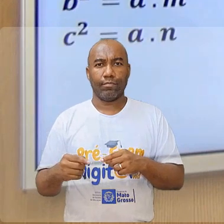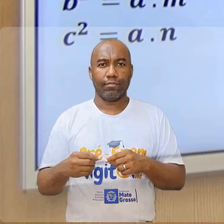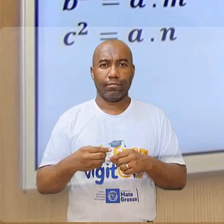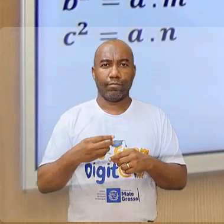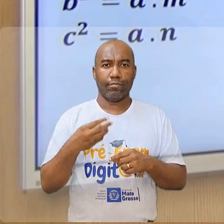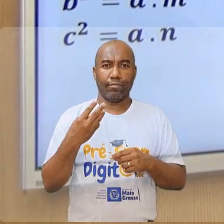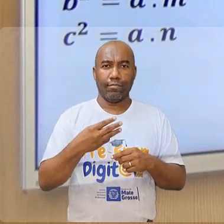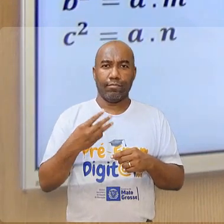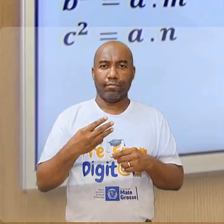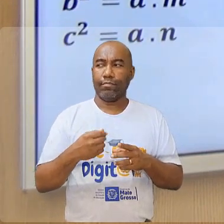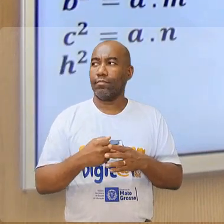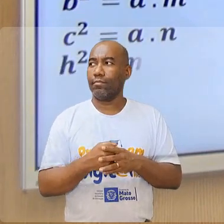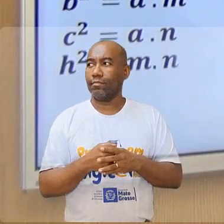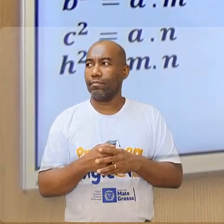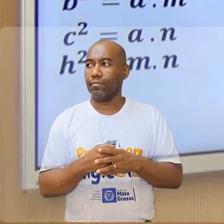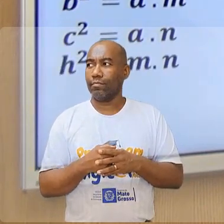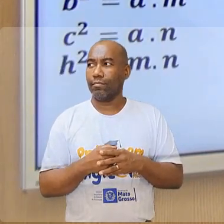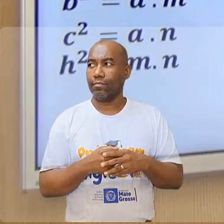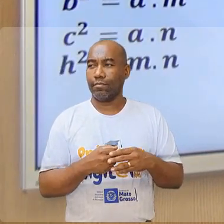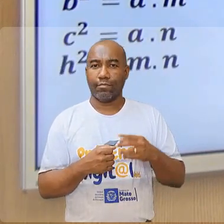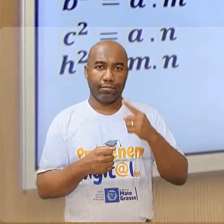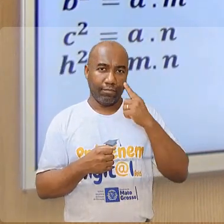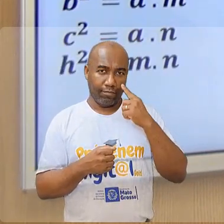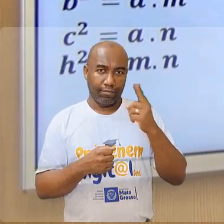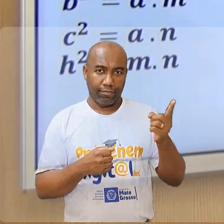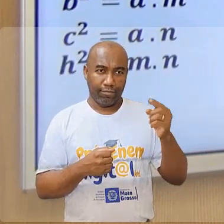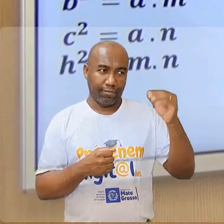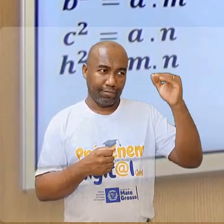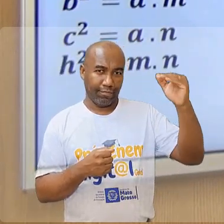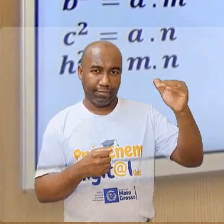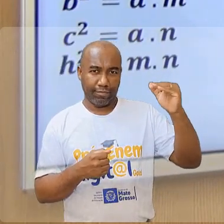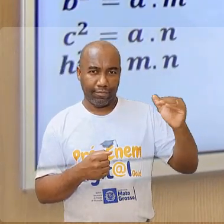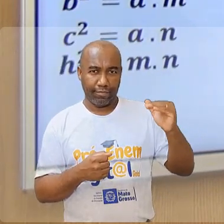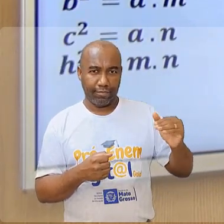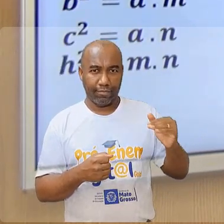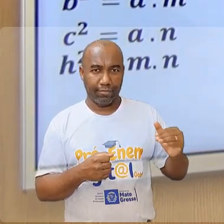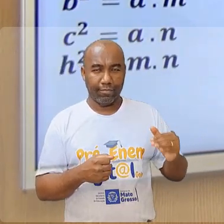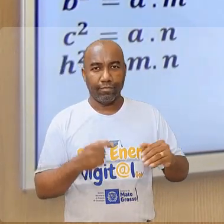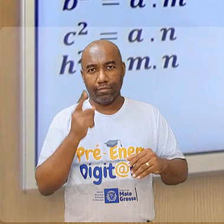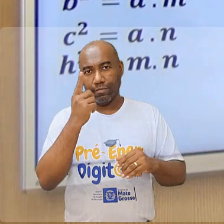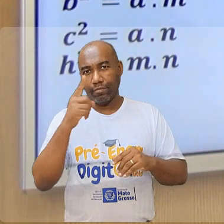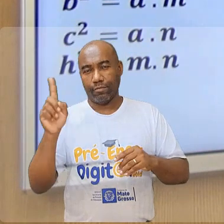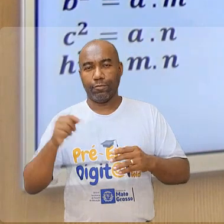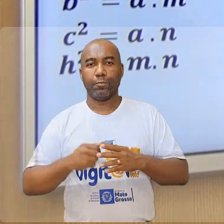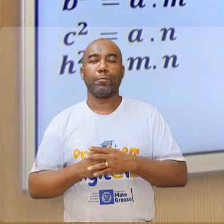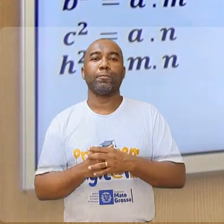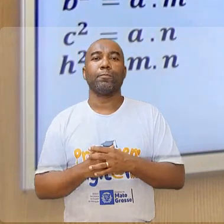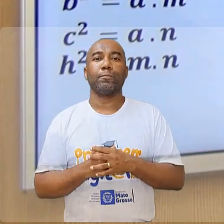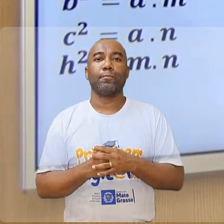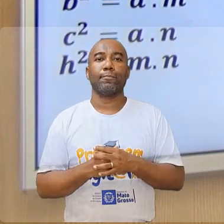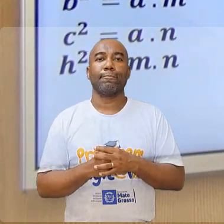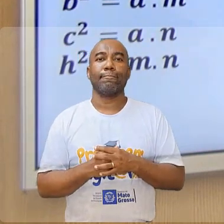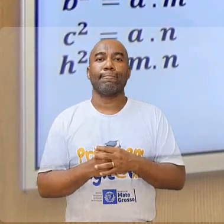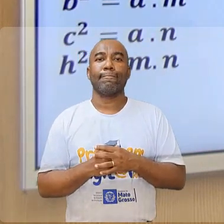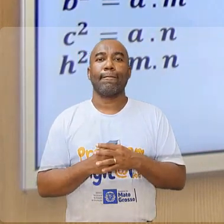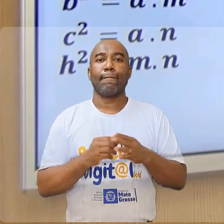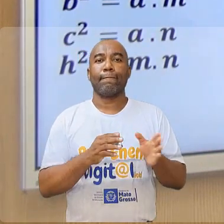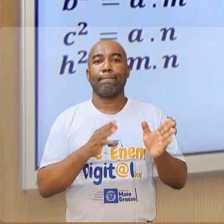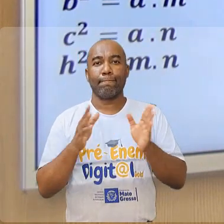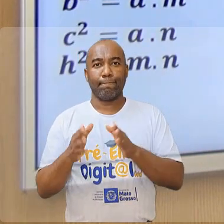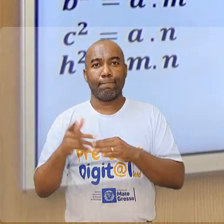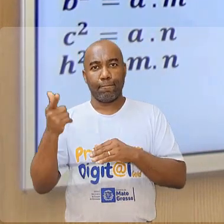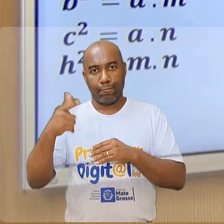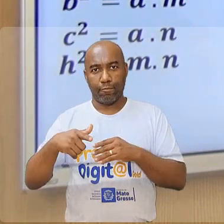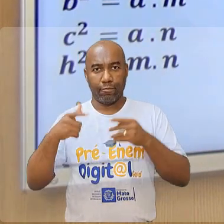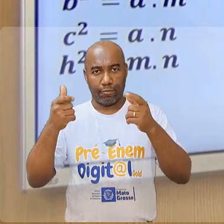quinta relação a gente Opa inter-relação que a gente achou marcado no cantinho porque a última é bom na última eu